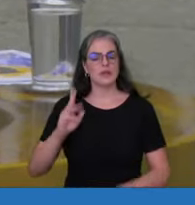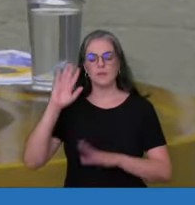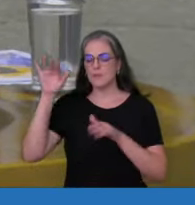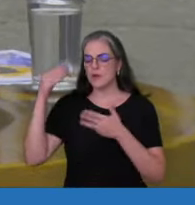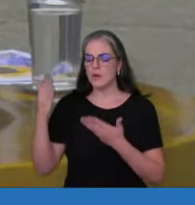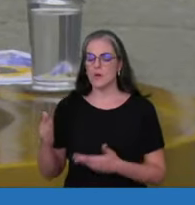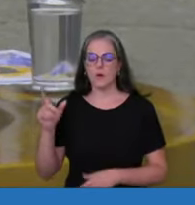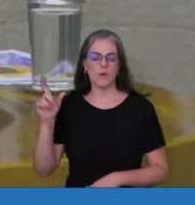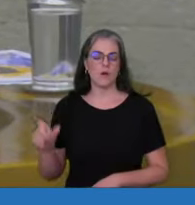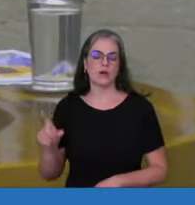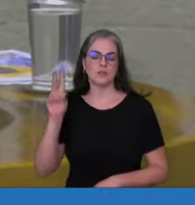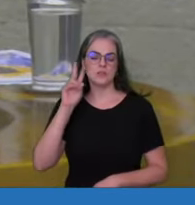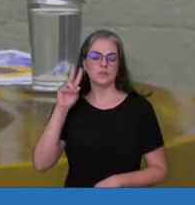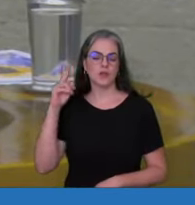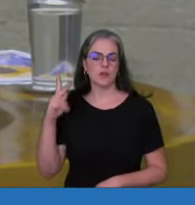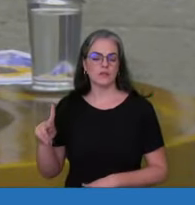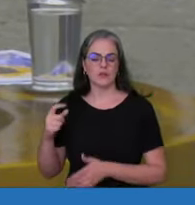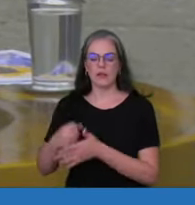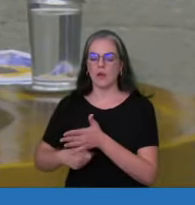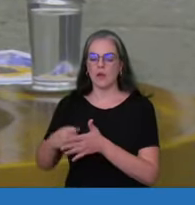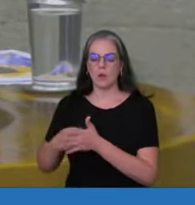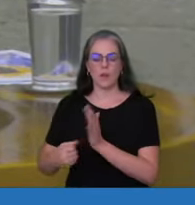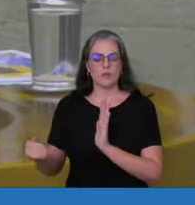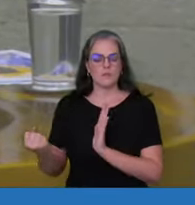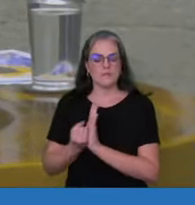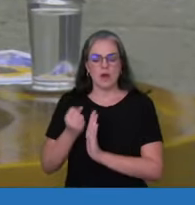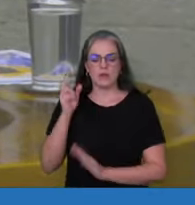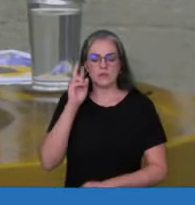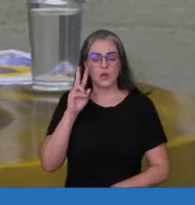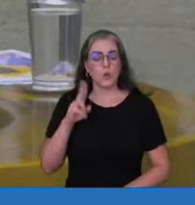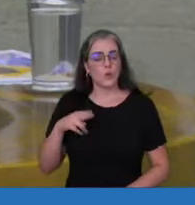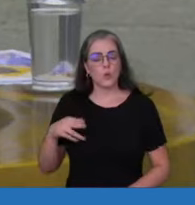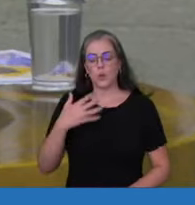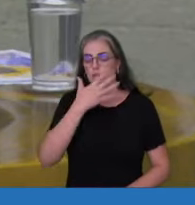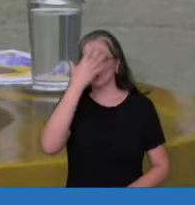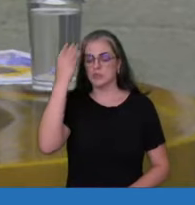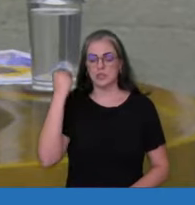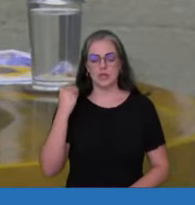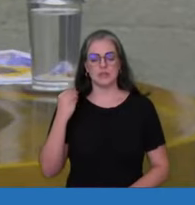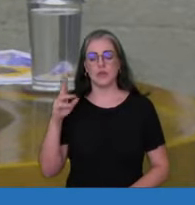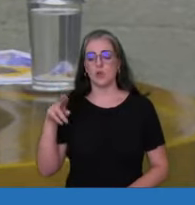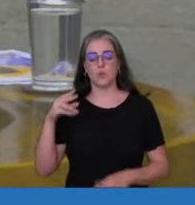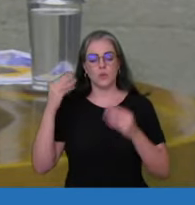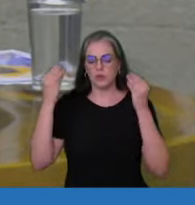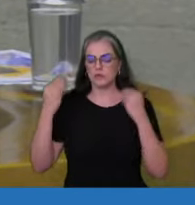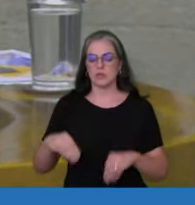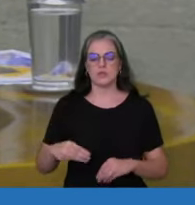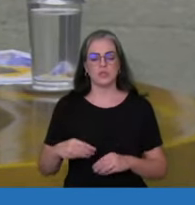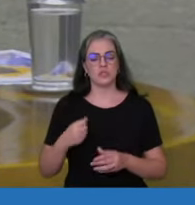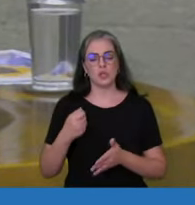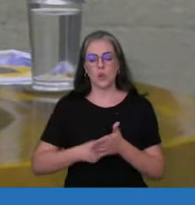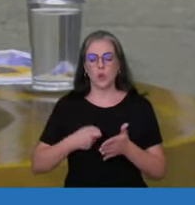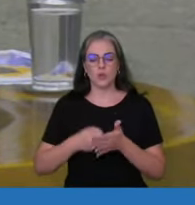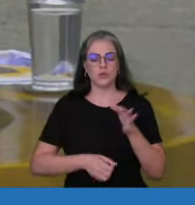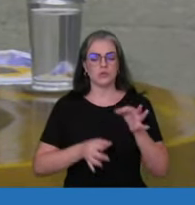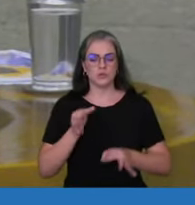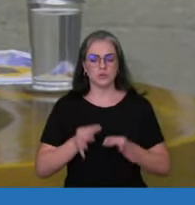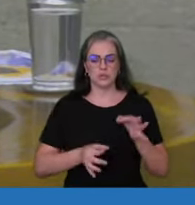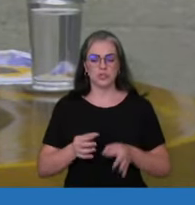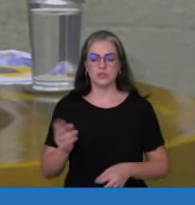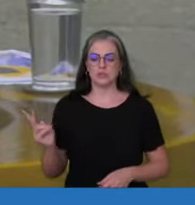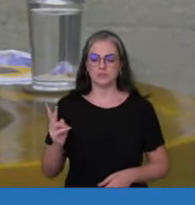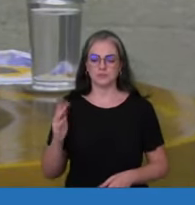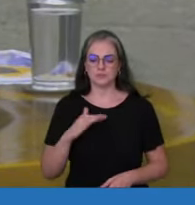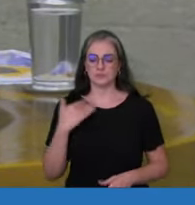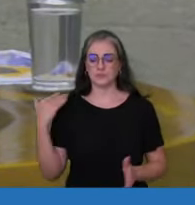legado e a sua luta. E nós nunca nos cansaremos de pedir justiça para Marielle Anderson até que todos